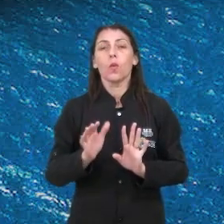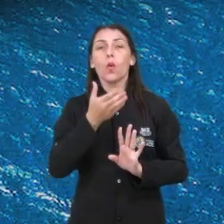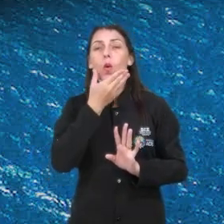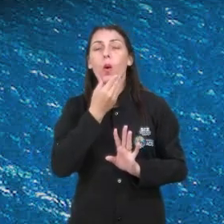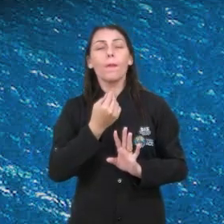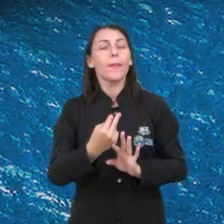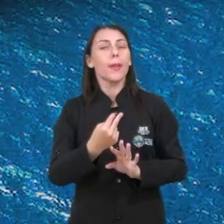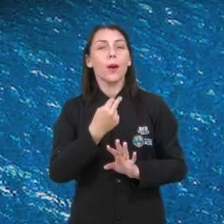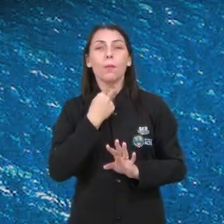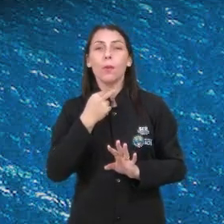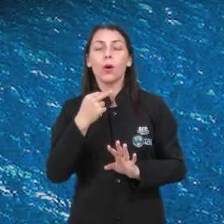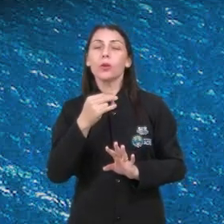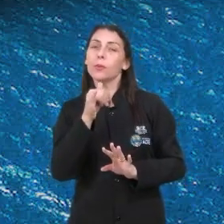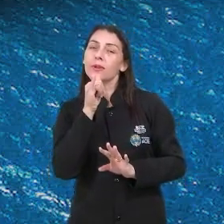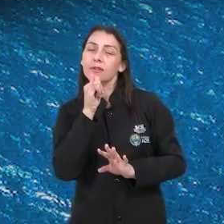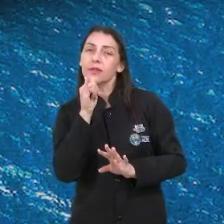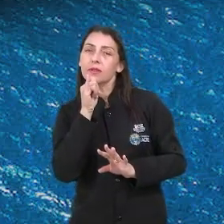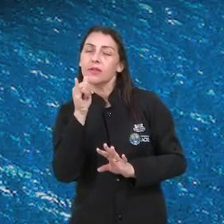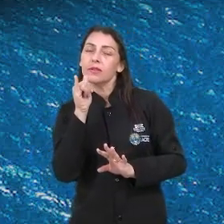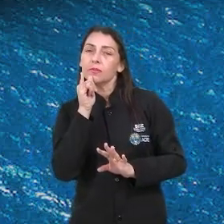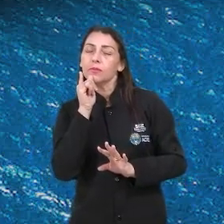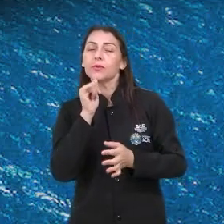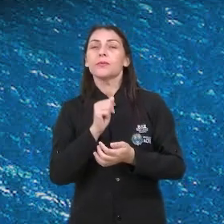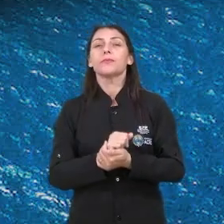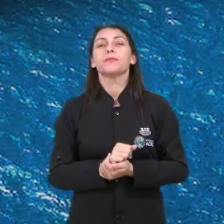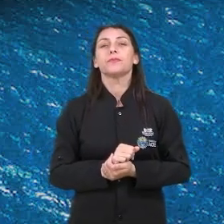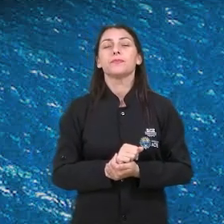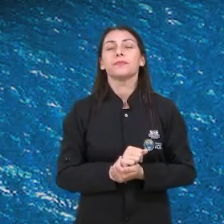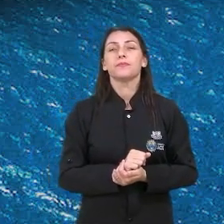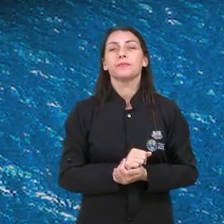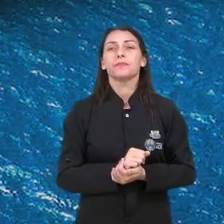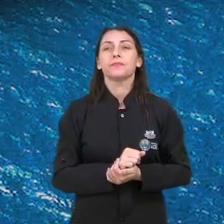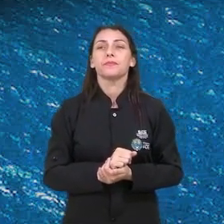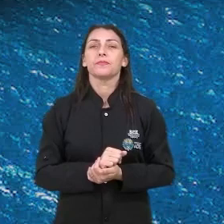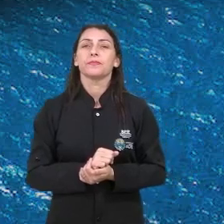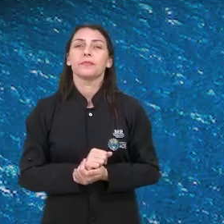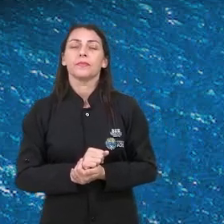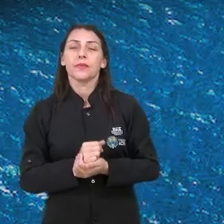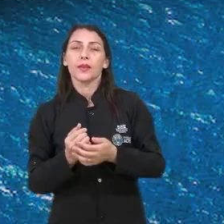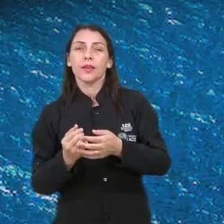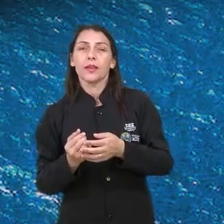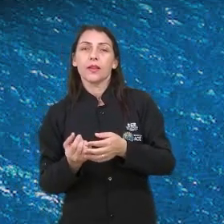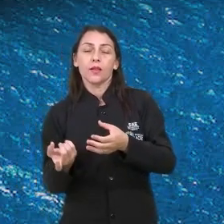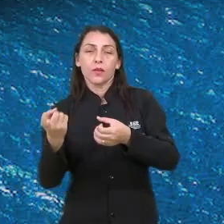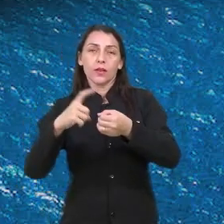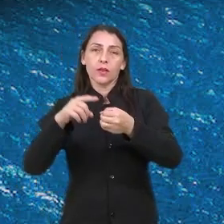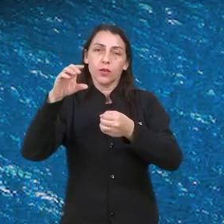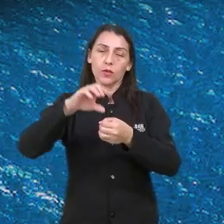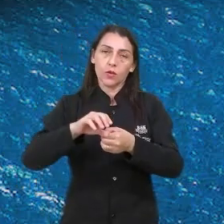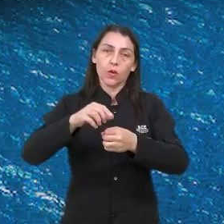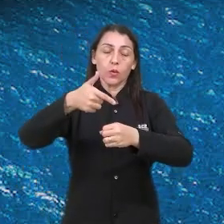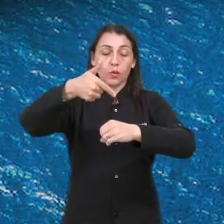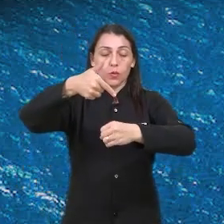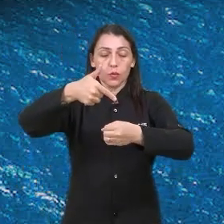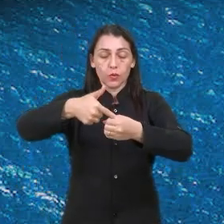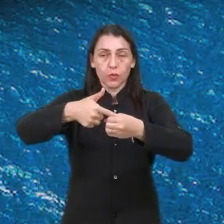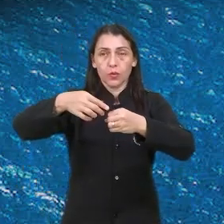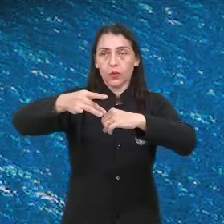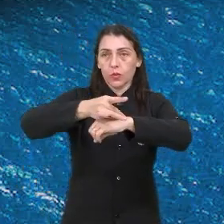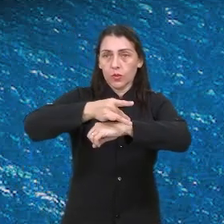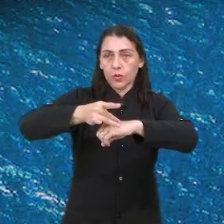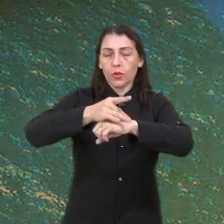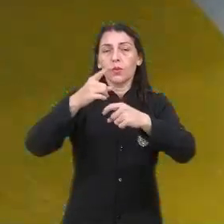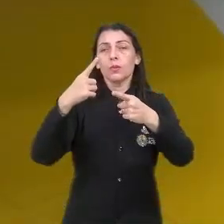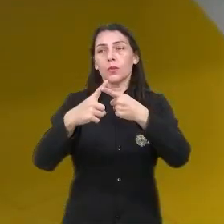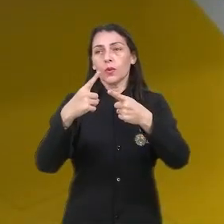não pode acelerar, por exemplo, o processo de reposição dos poços de petróleo, porque